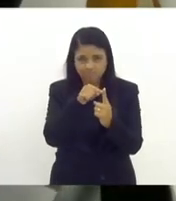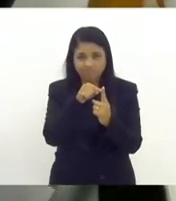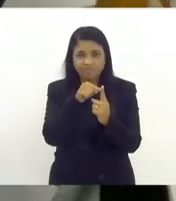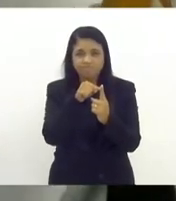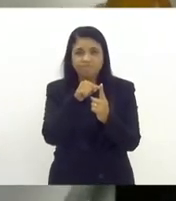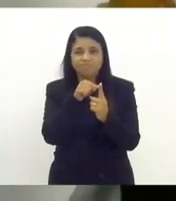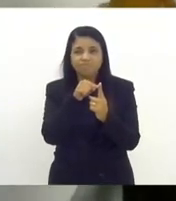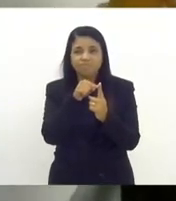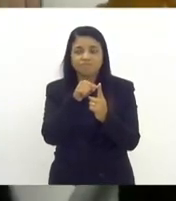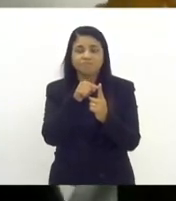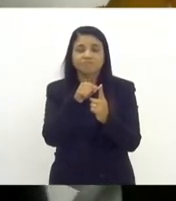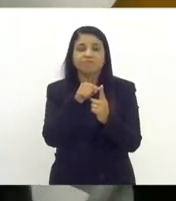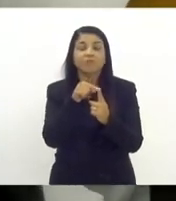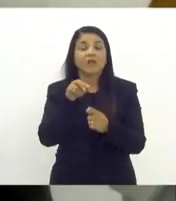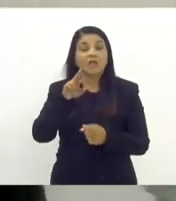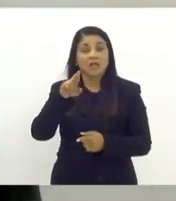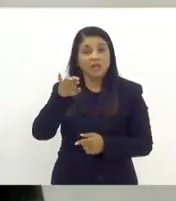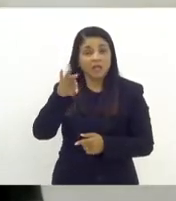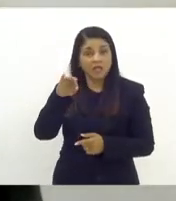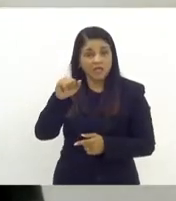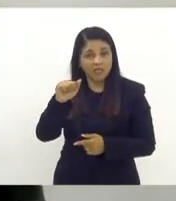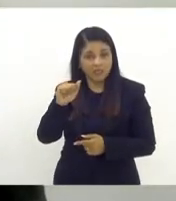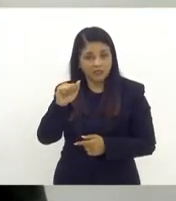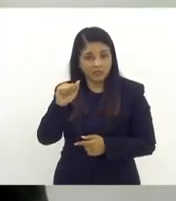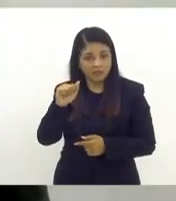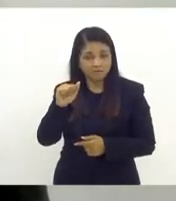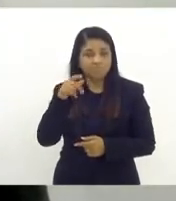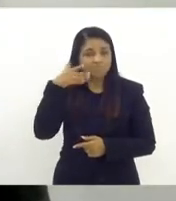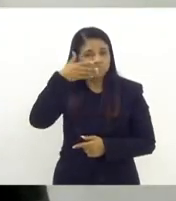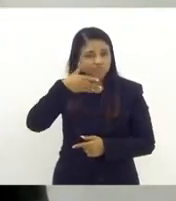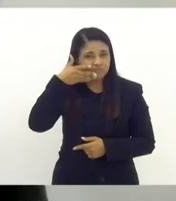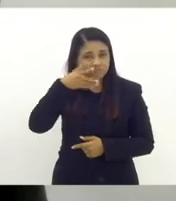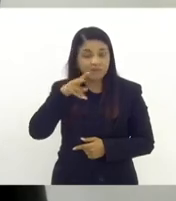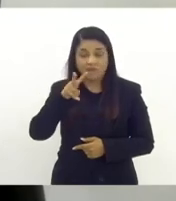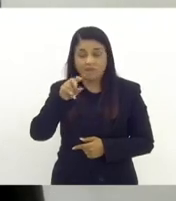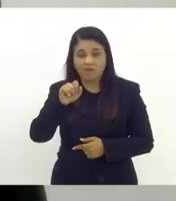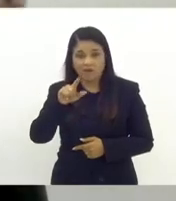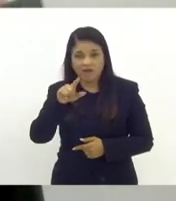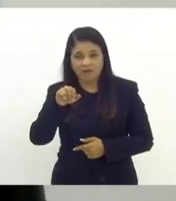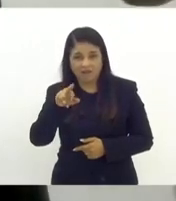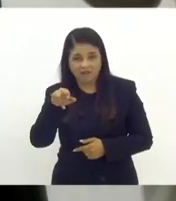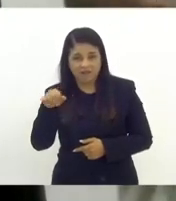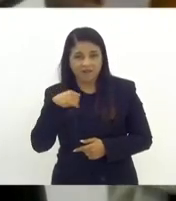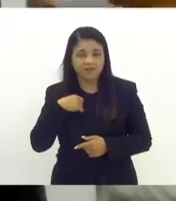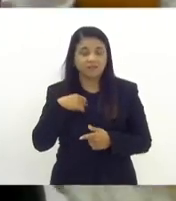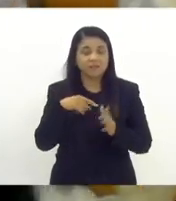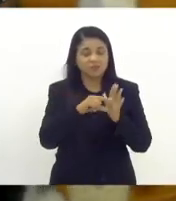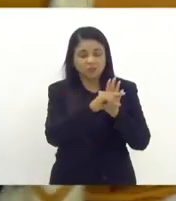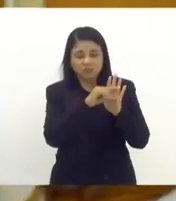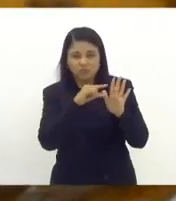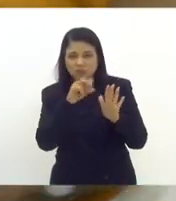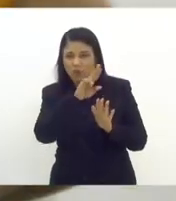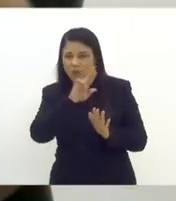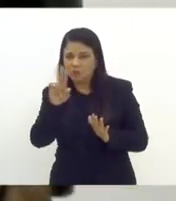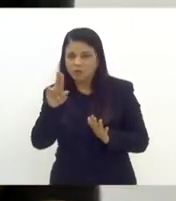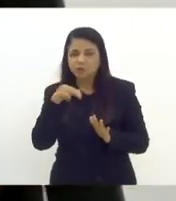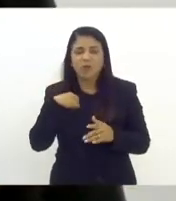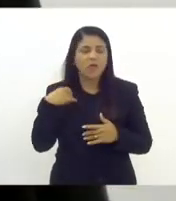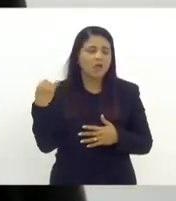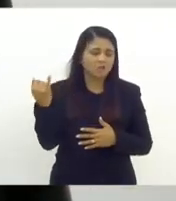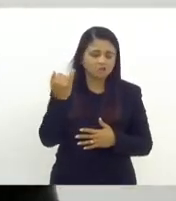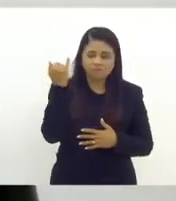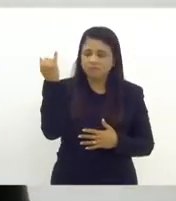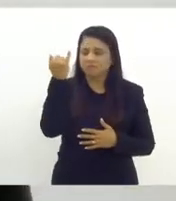Eu acho que o que foi colocado pela Rita pela Márcia pela Valéria em relação à distinção a nominação A nomenclatura é muito importante